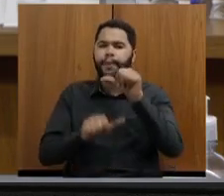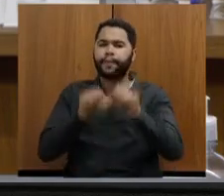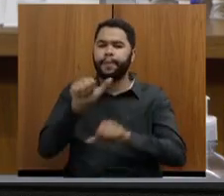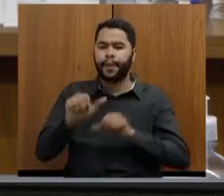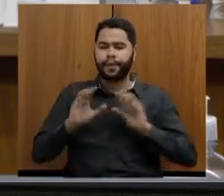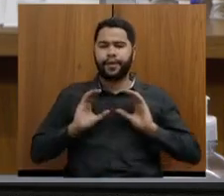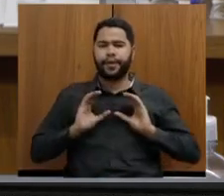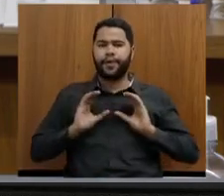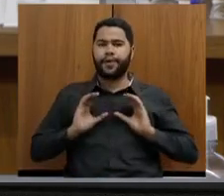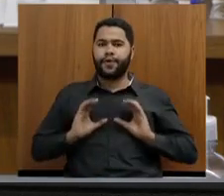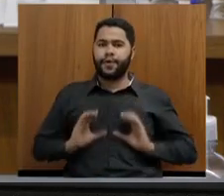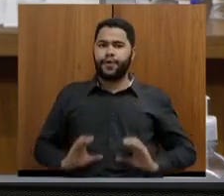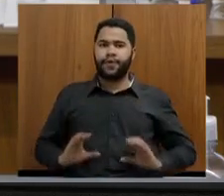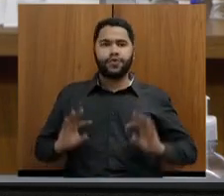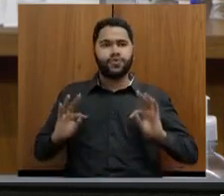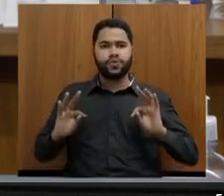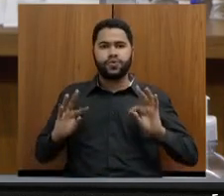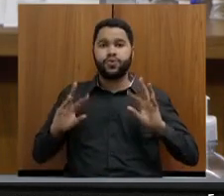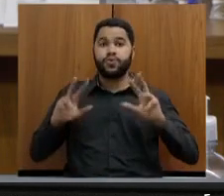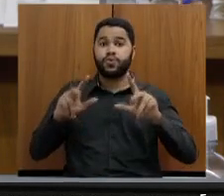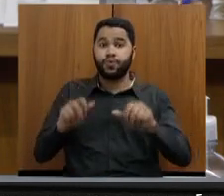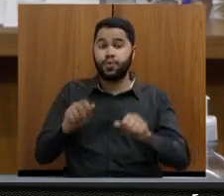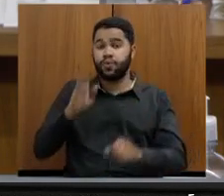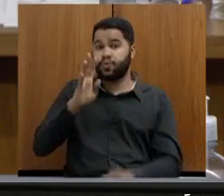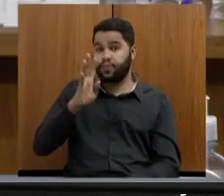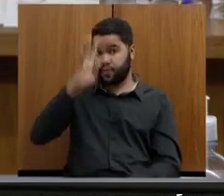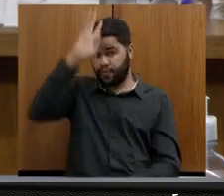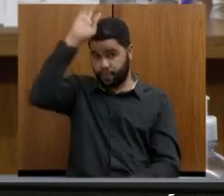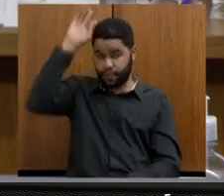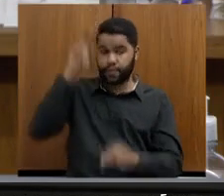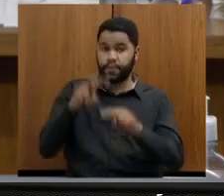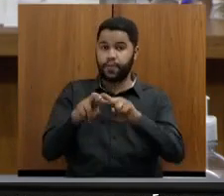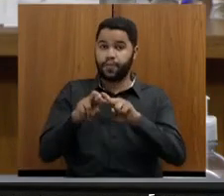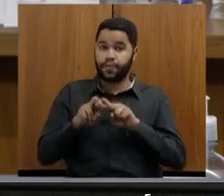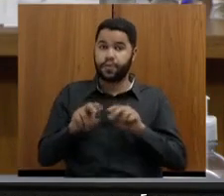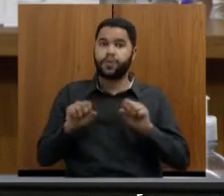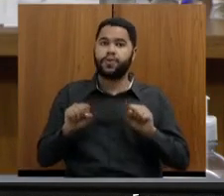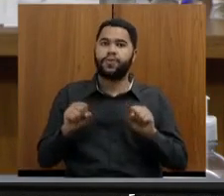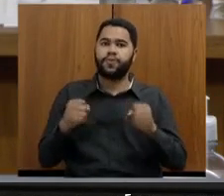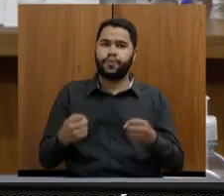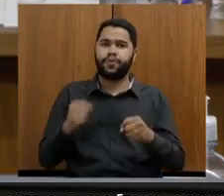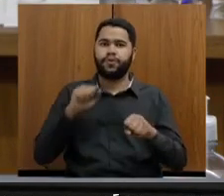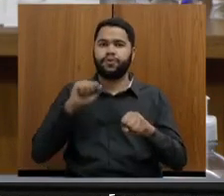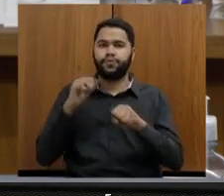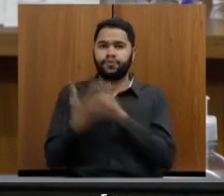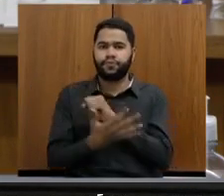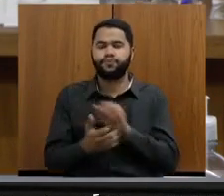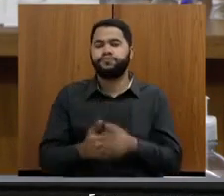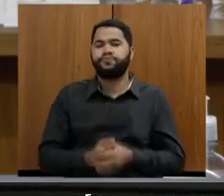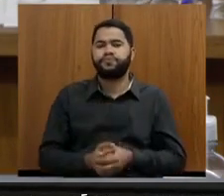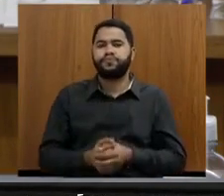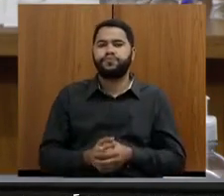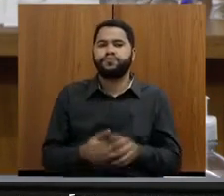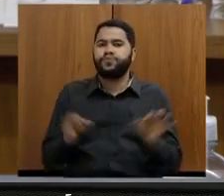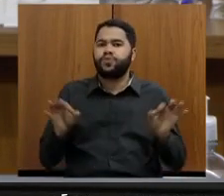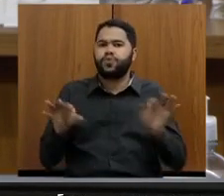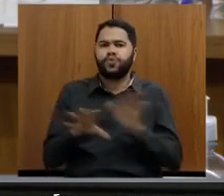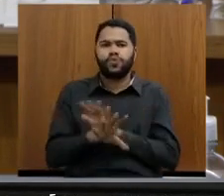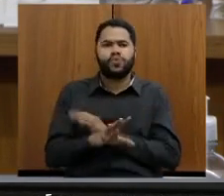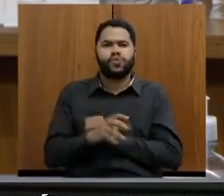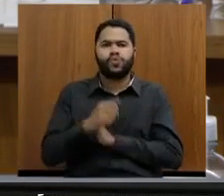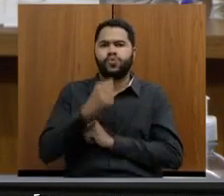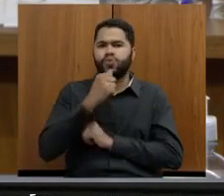de comportamento de todos os bombeiros exatamente para essa proteção com a tua convite não encerramos